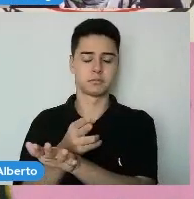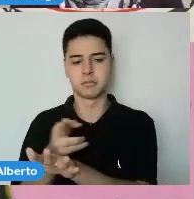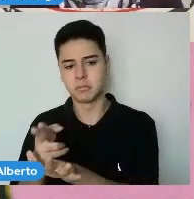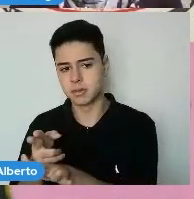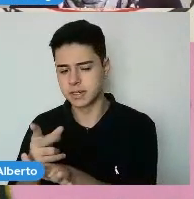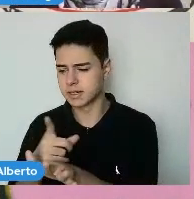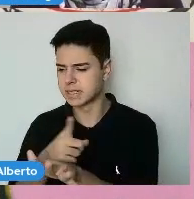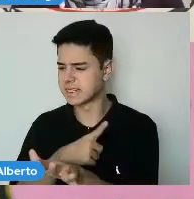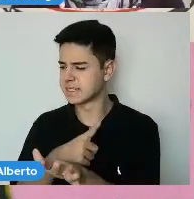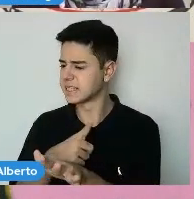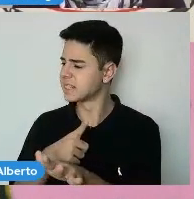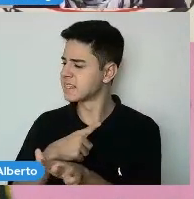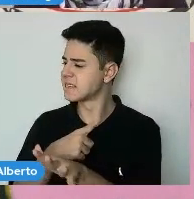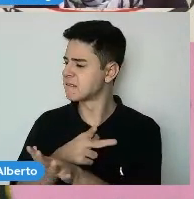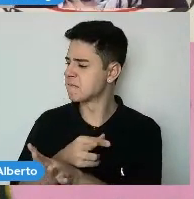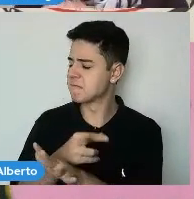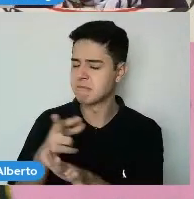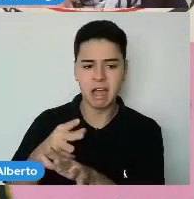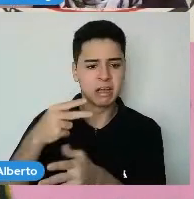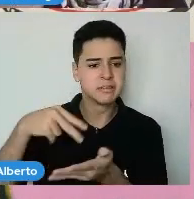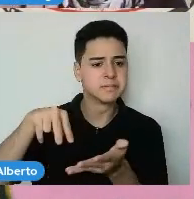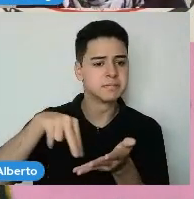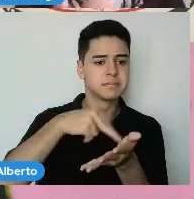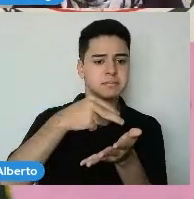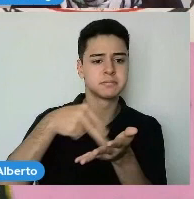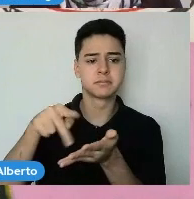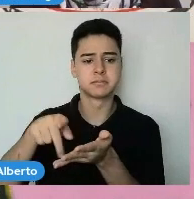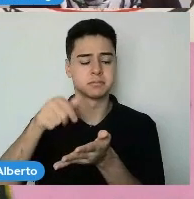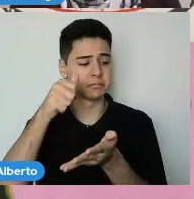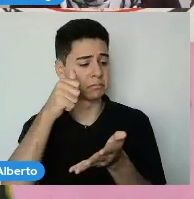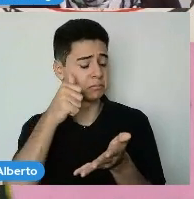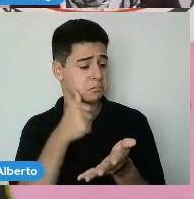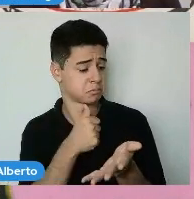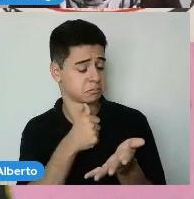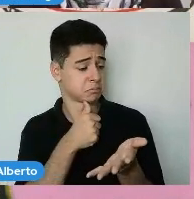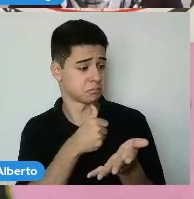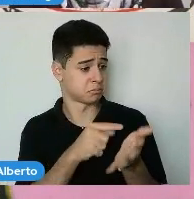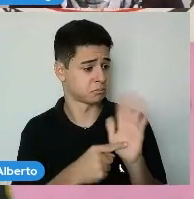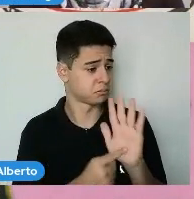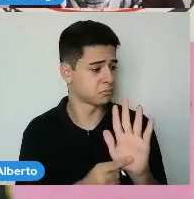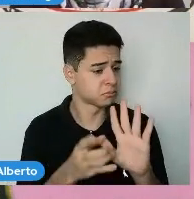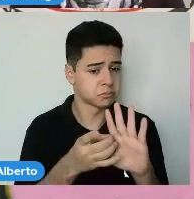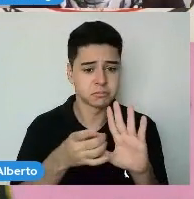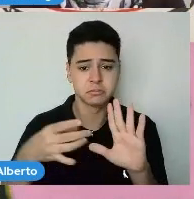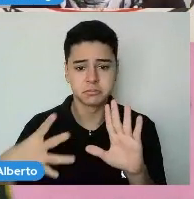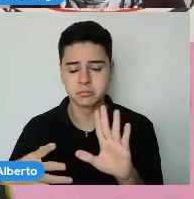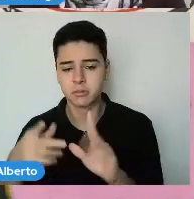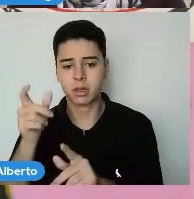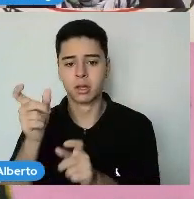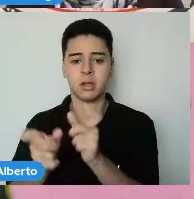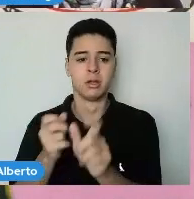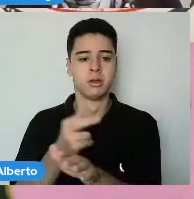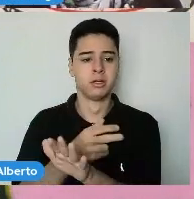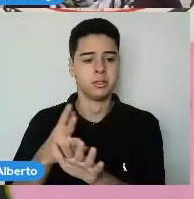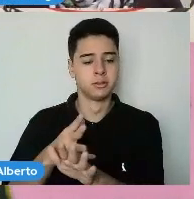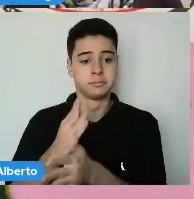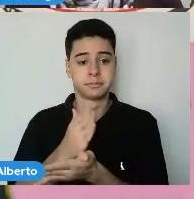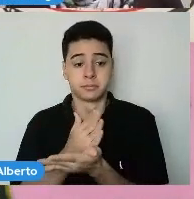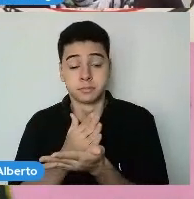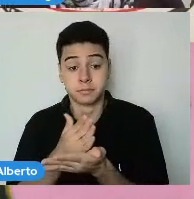diversas performances em que ela se coloca à disposição da plateia, e a